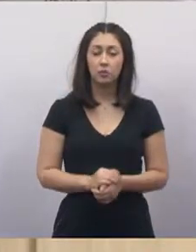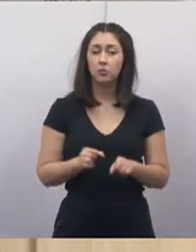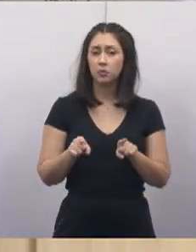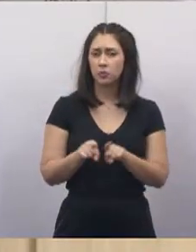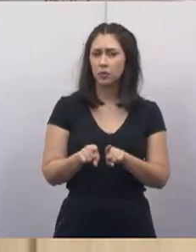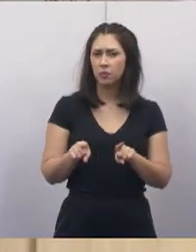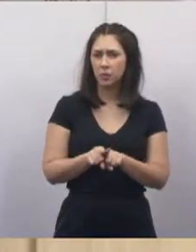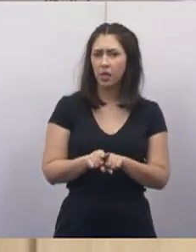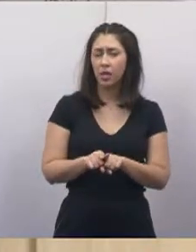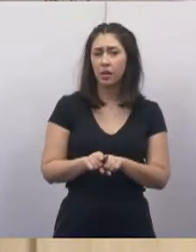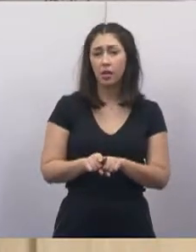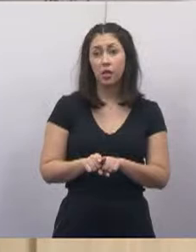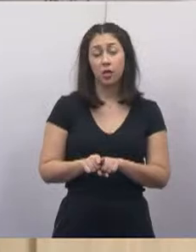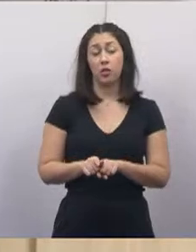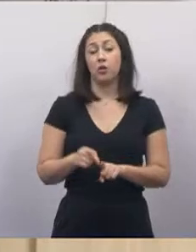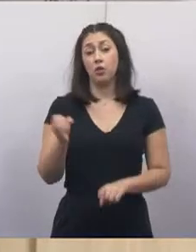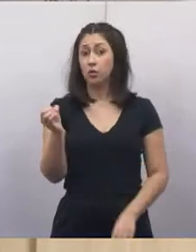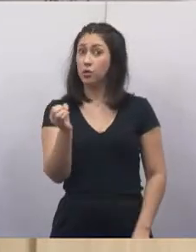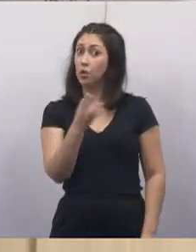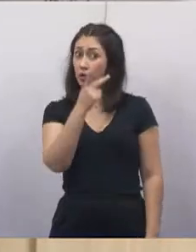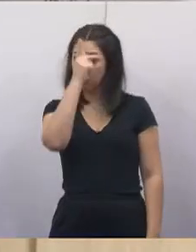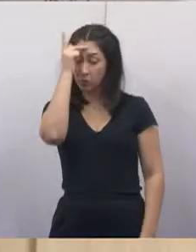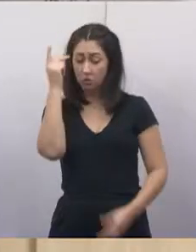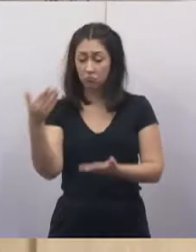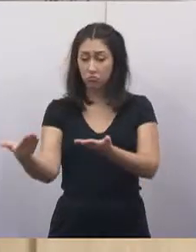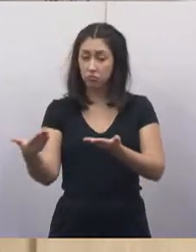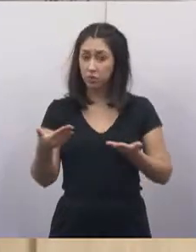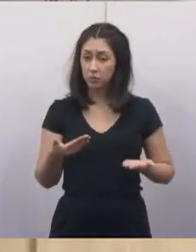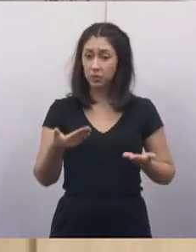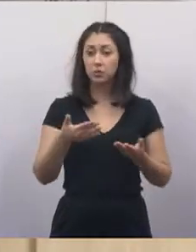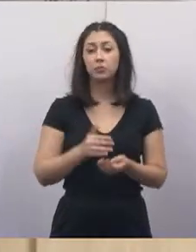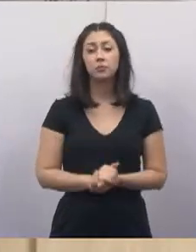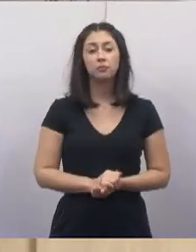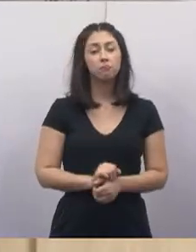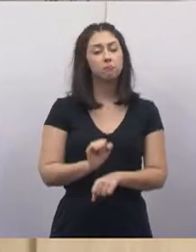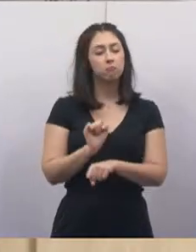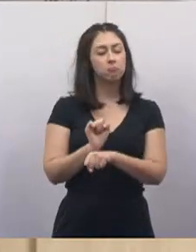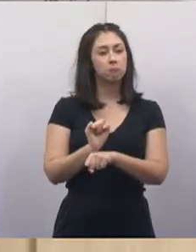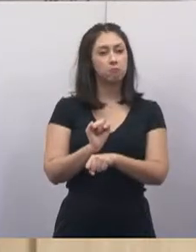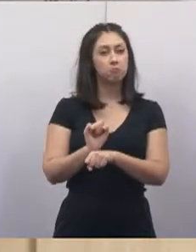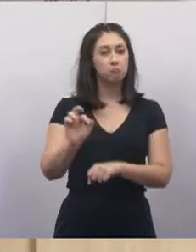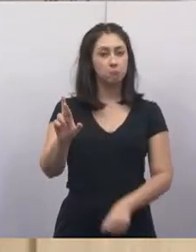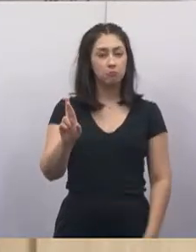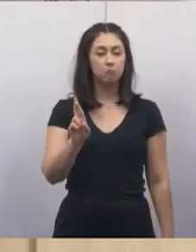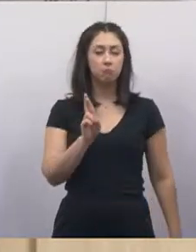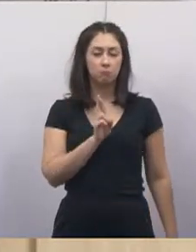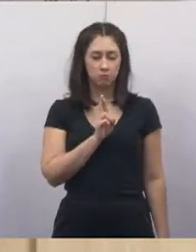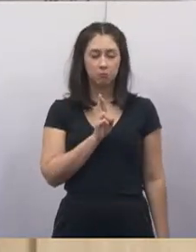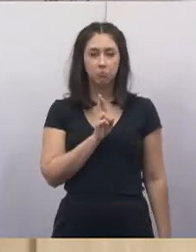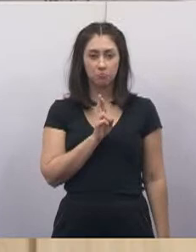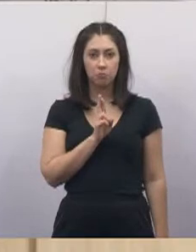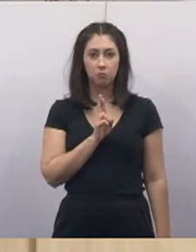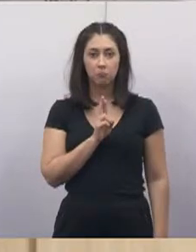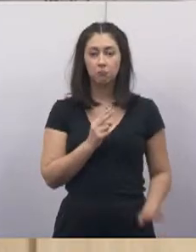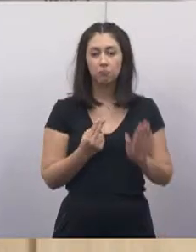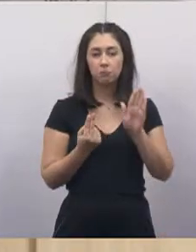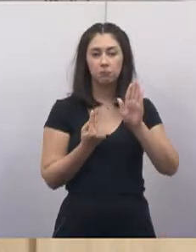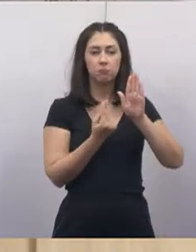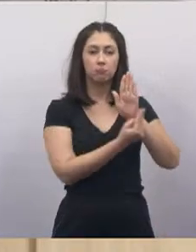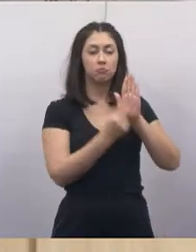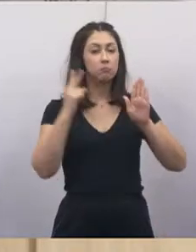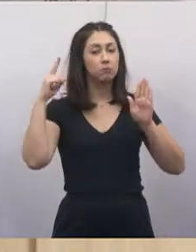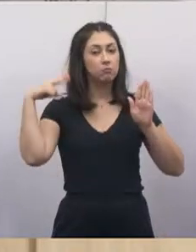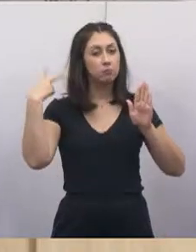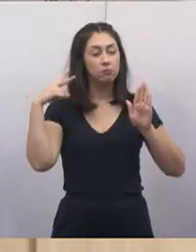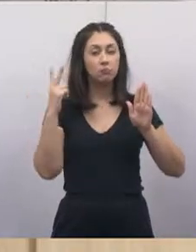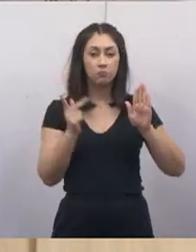incluindo a nova demanda mencionada nesse documento? Aguardo de manifestação. Autoria,